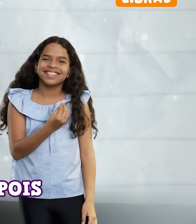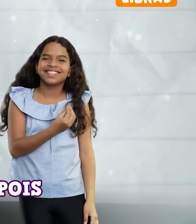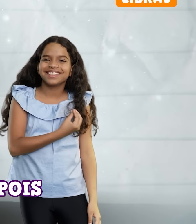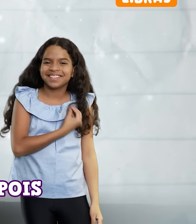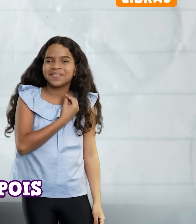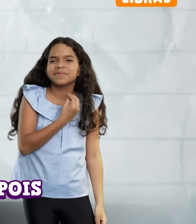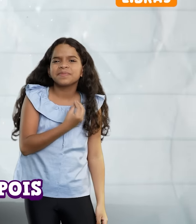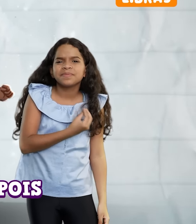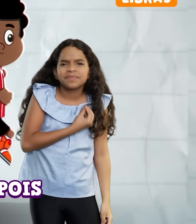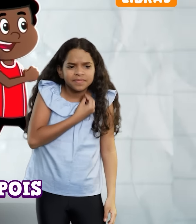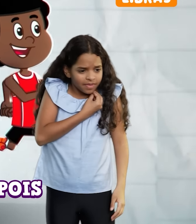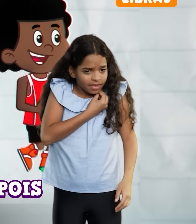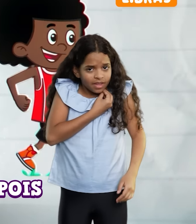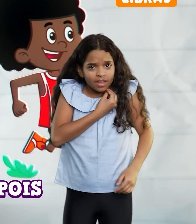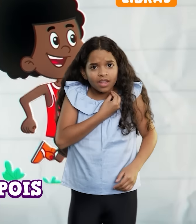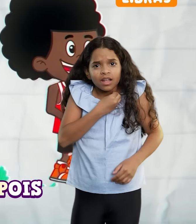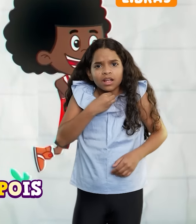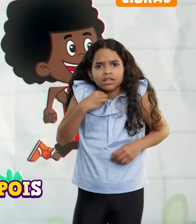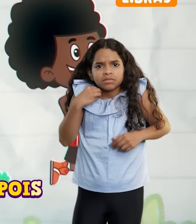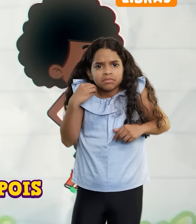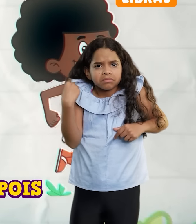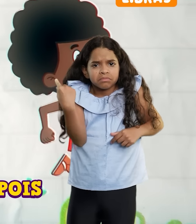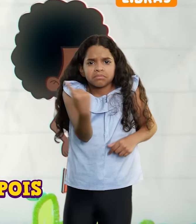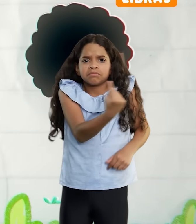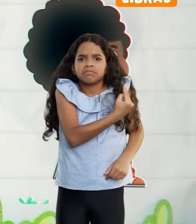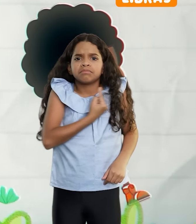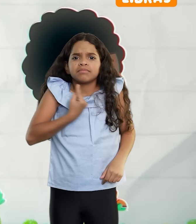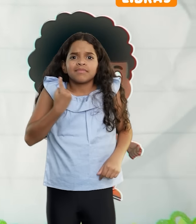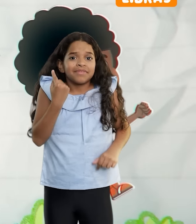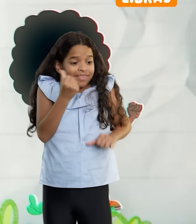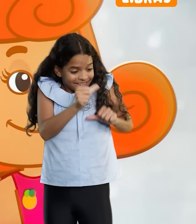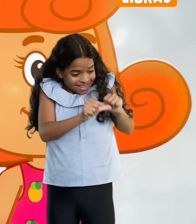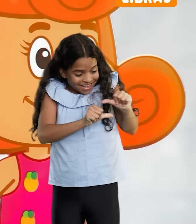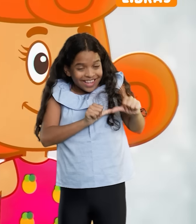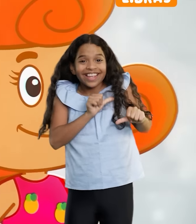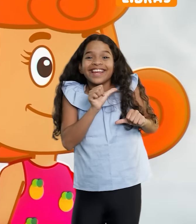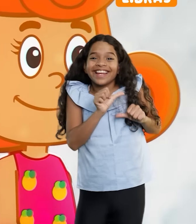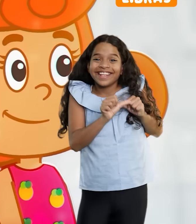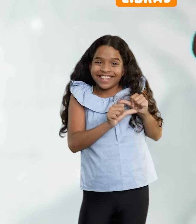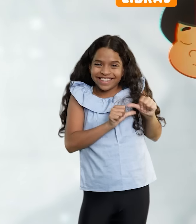viver, nossas vidas vem, pois,